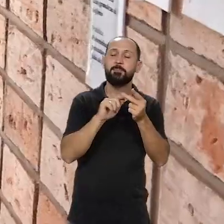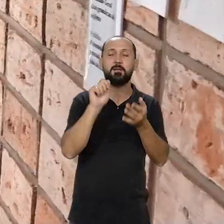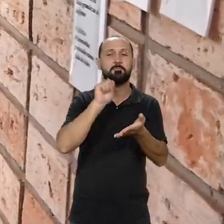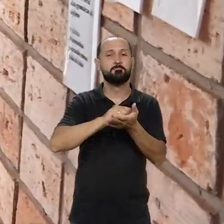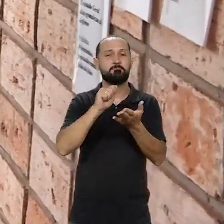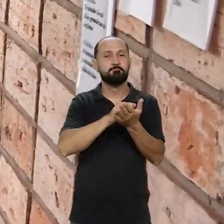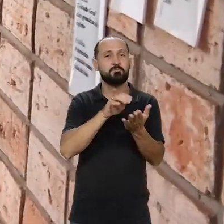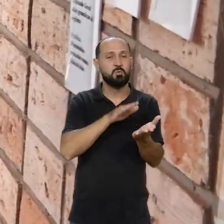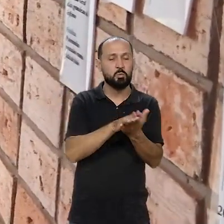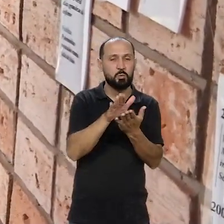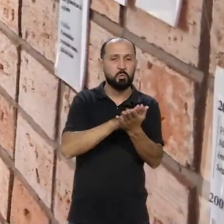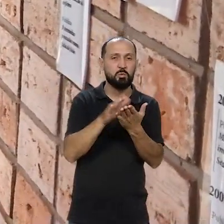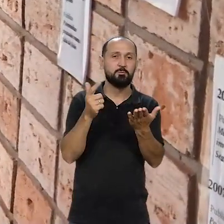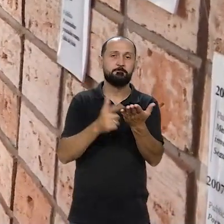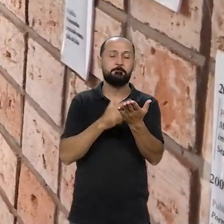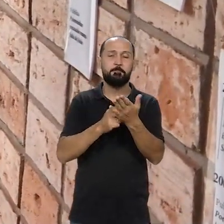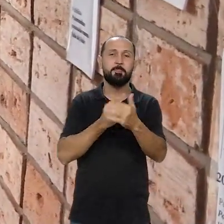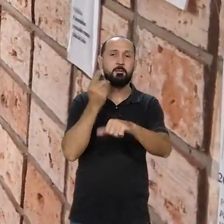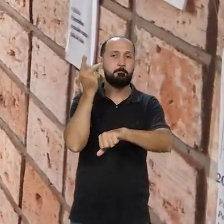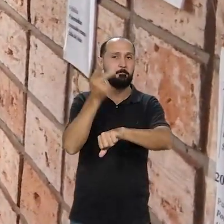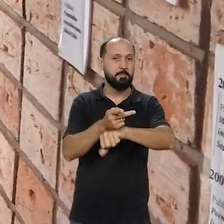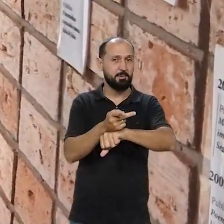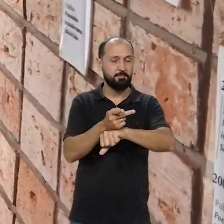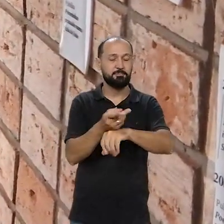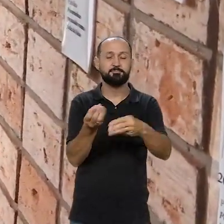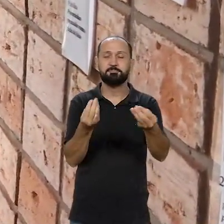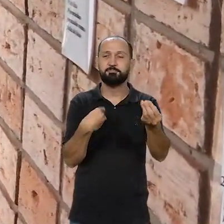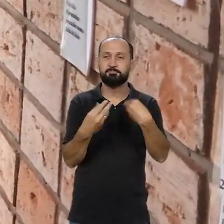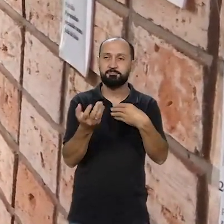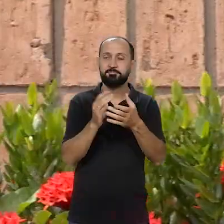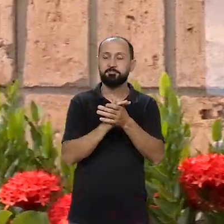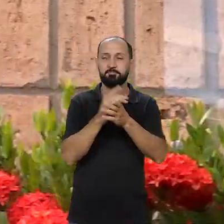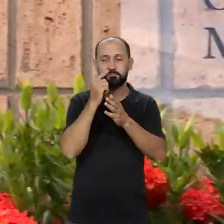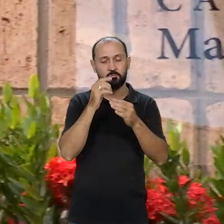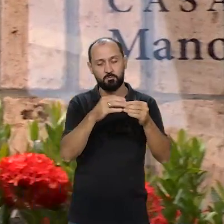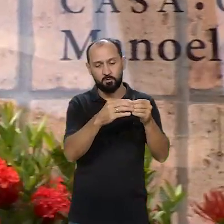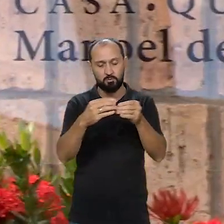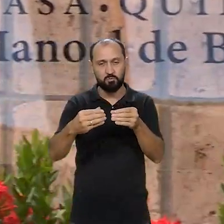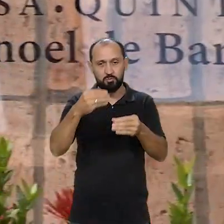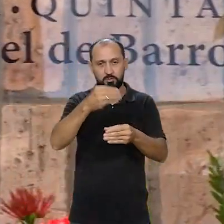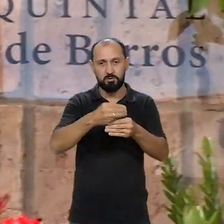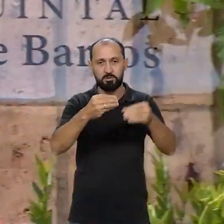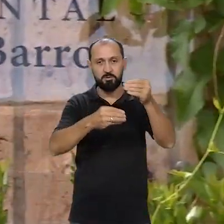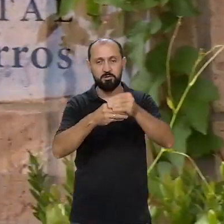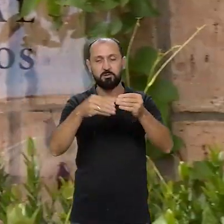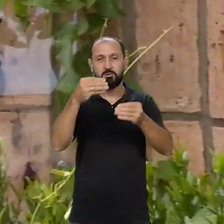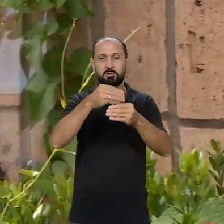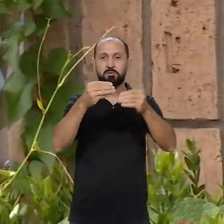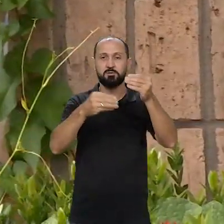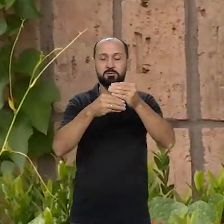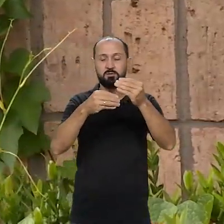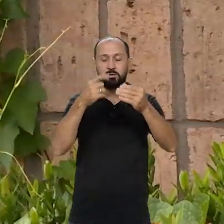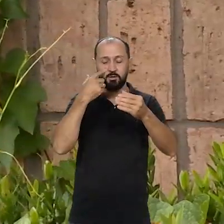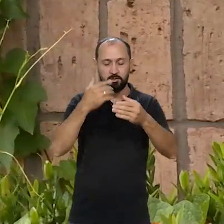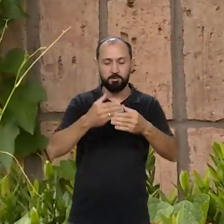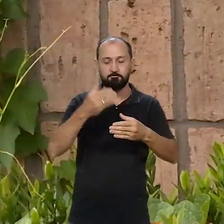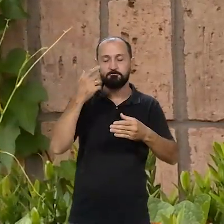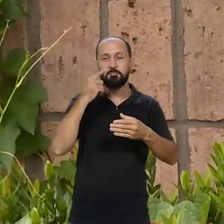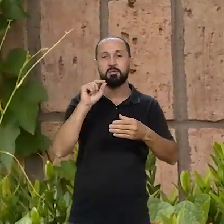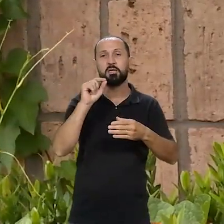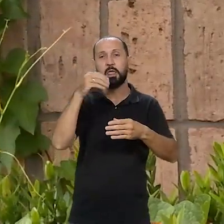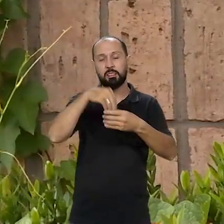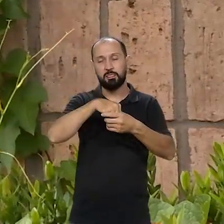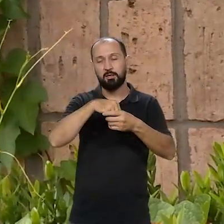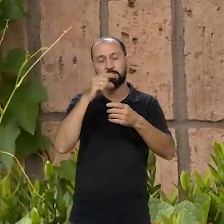família, publicação dos seus livros e prêmios recebidos. Os tijolinhos à vista, disponibilizados em formato